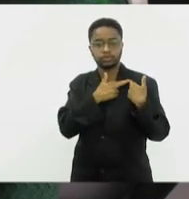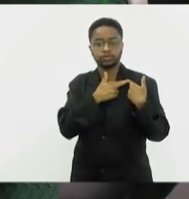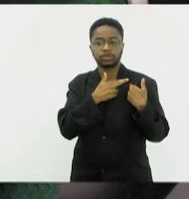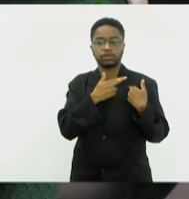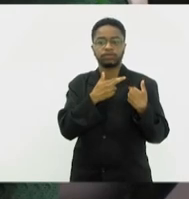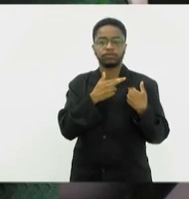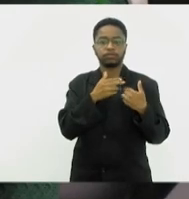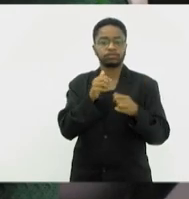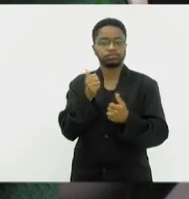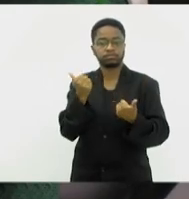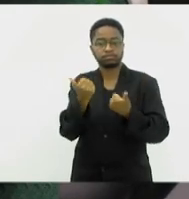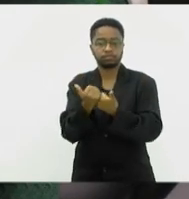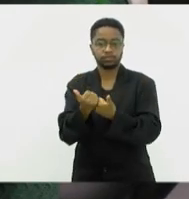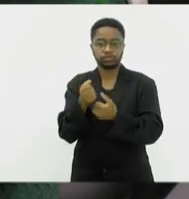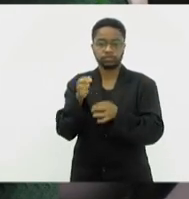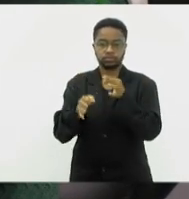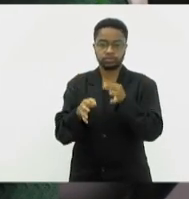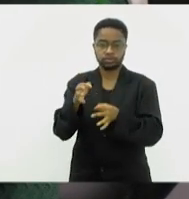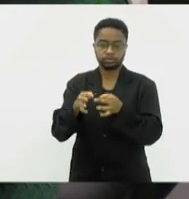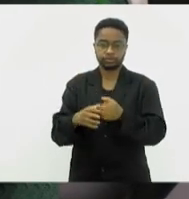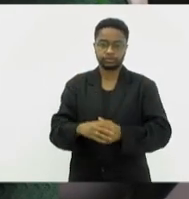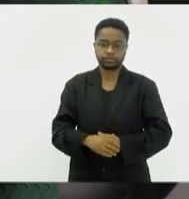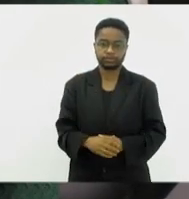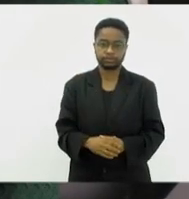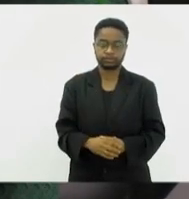toda a assessoria jurídica necessária.